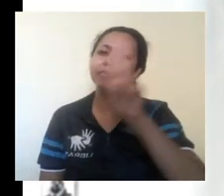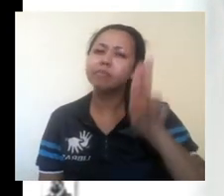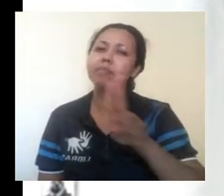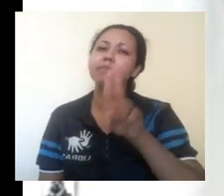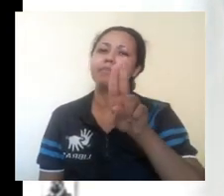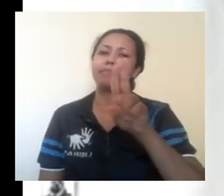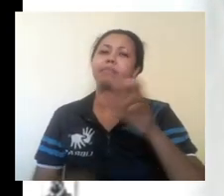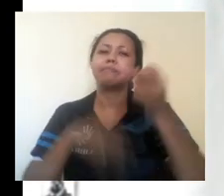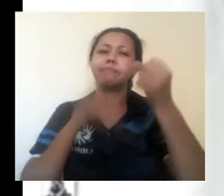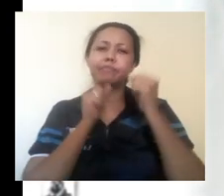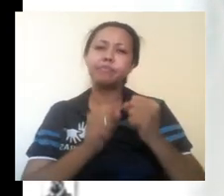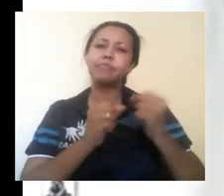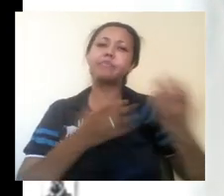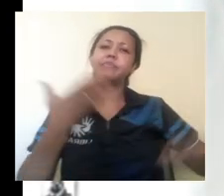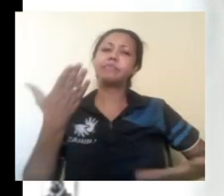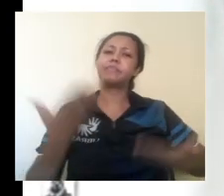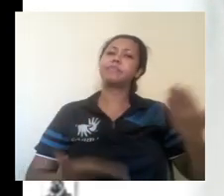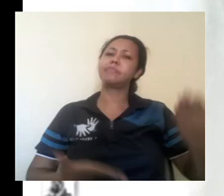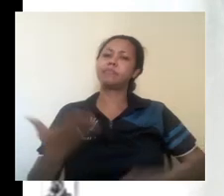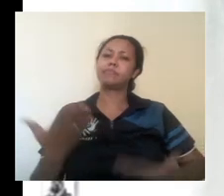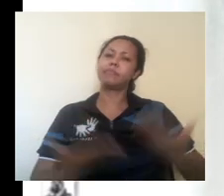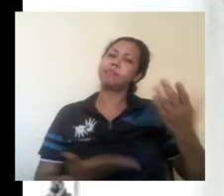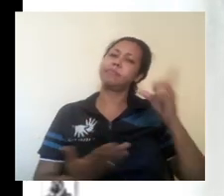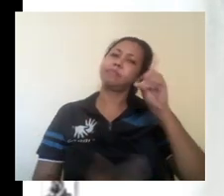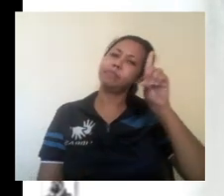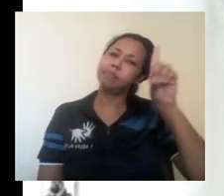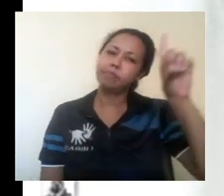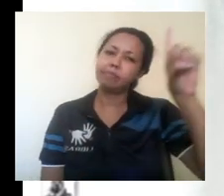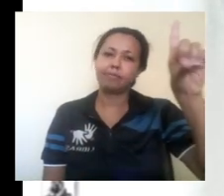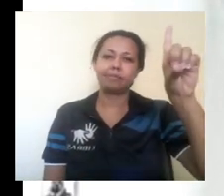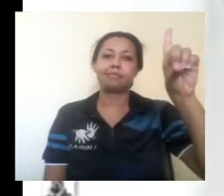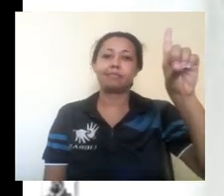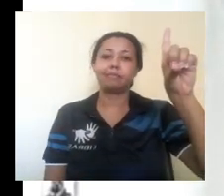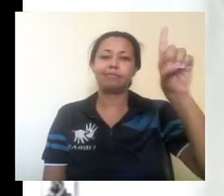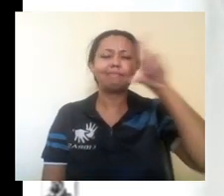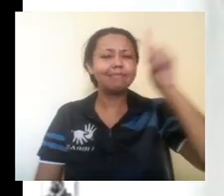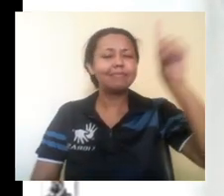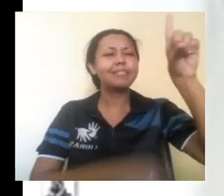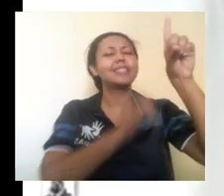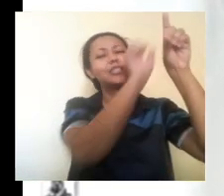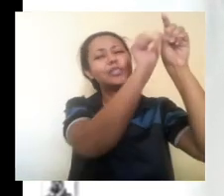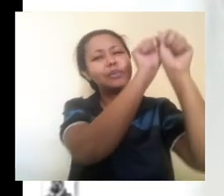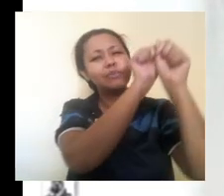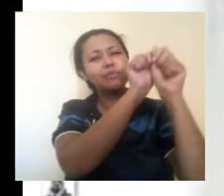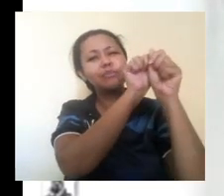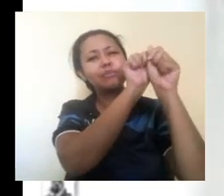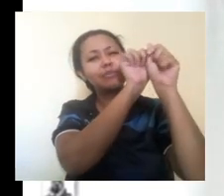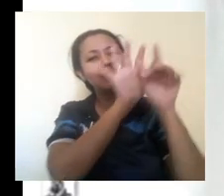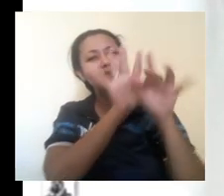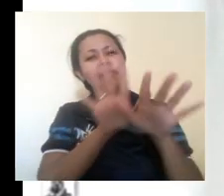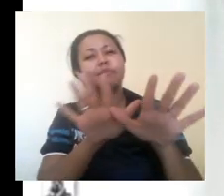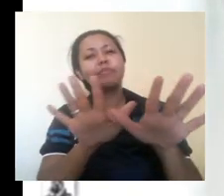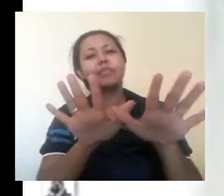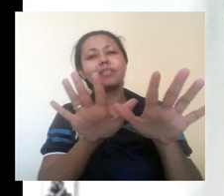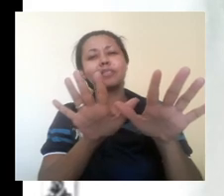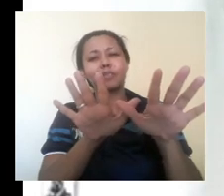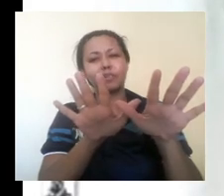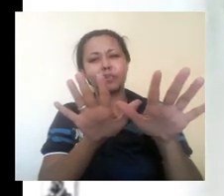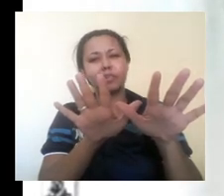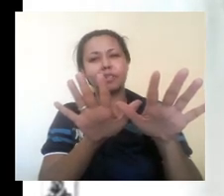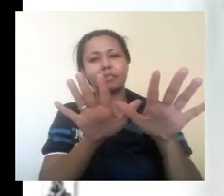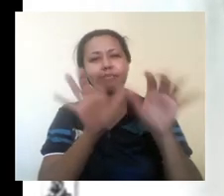as crianças de serem assassinadas, e a Bíblia diz que o Senhor abençoou elas com família. Não foi uma troca, tá? Não entrem